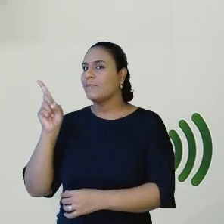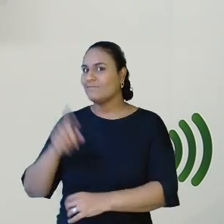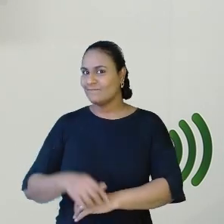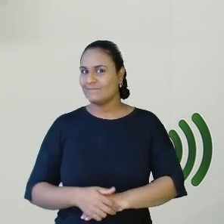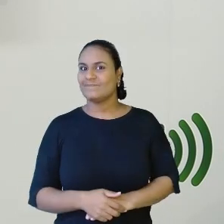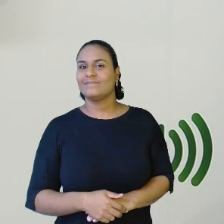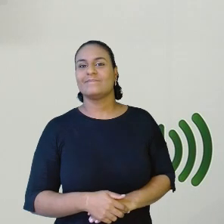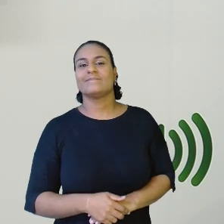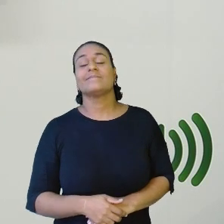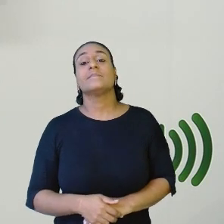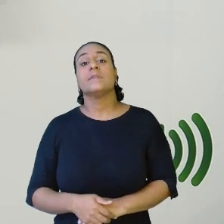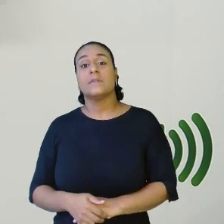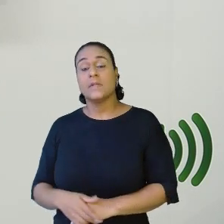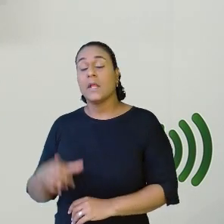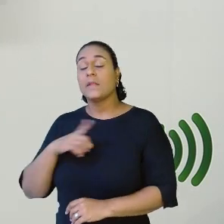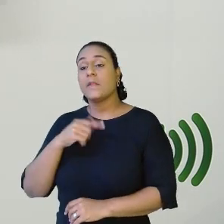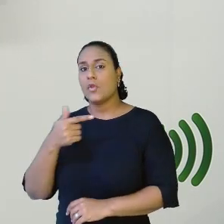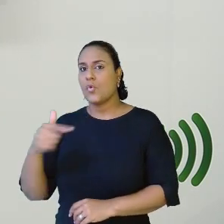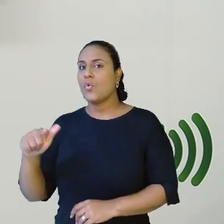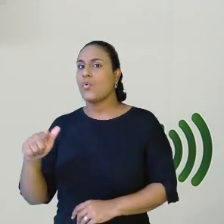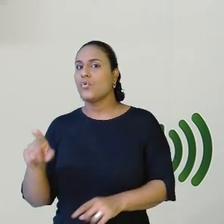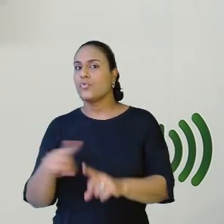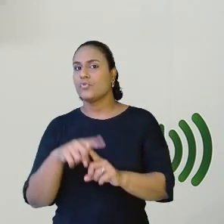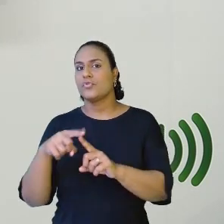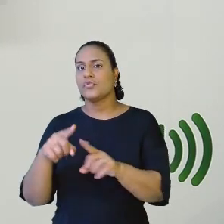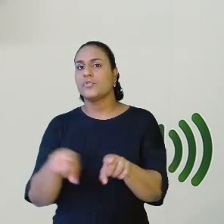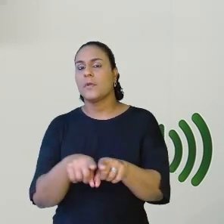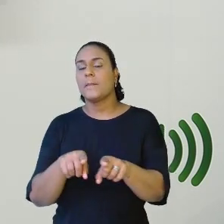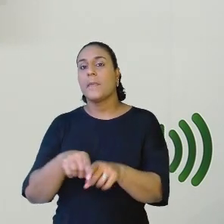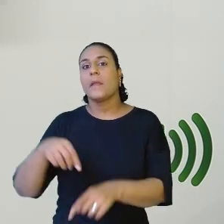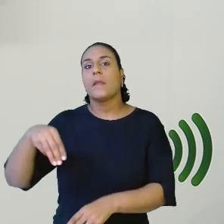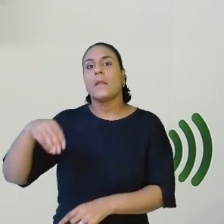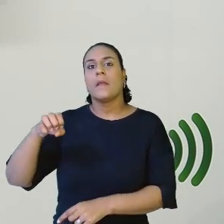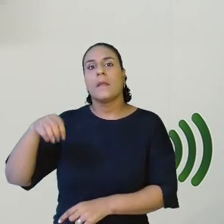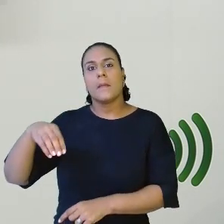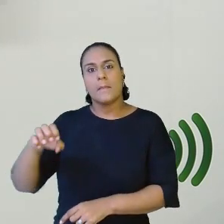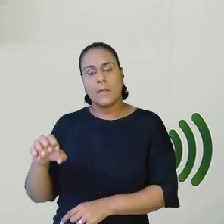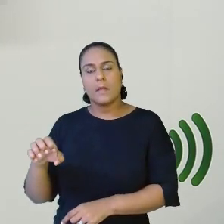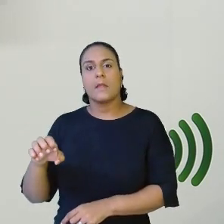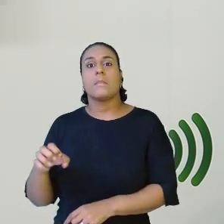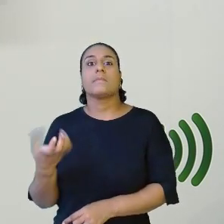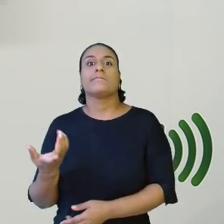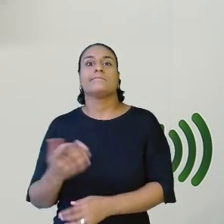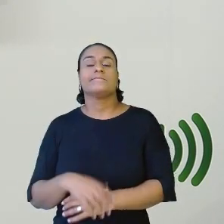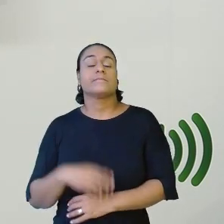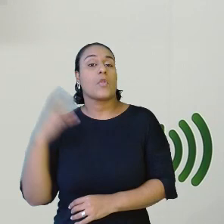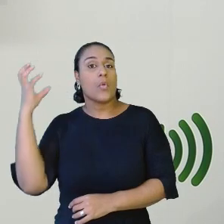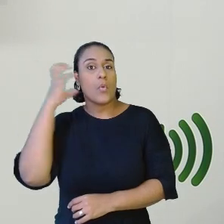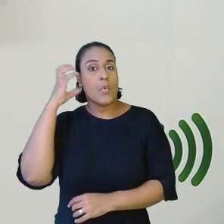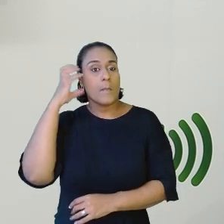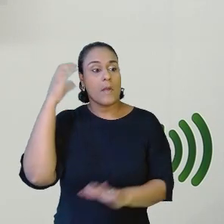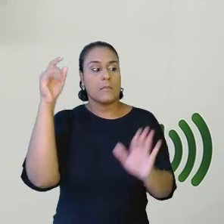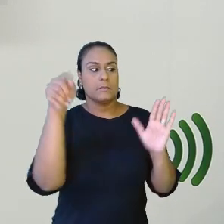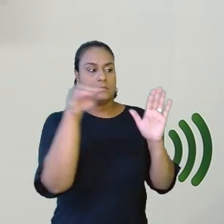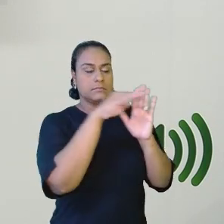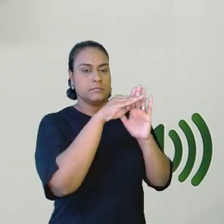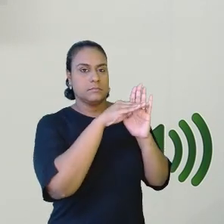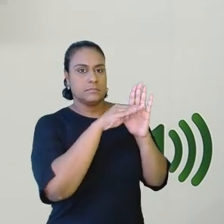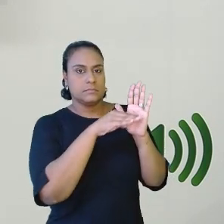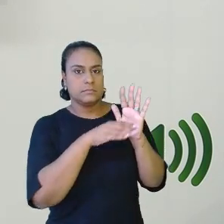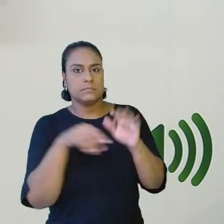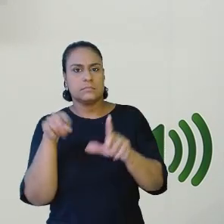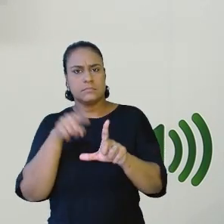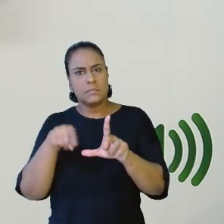detonado. Além desses, nós também falamos sobre o meme, o blogspot, o chat, o podcast, o